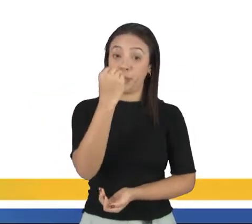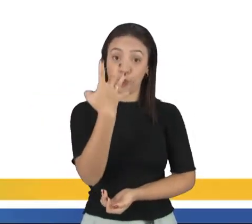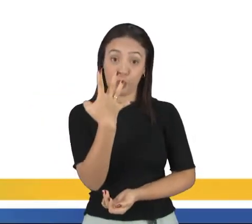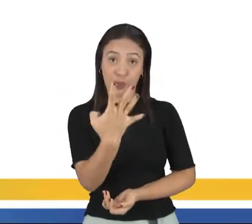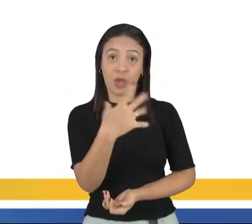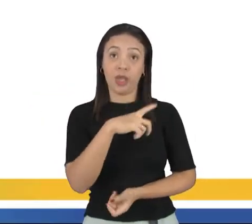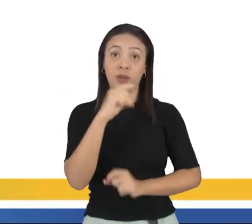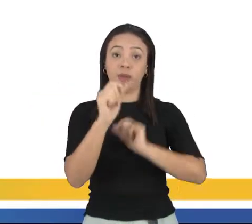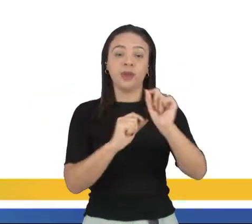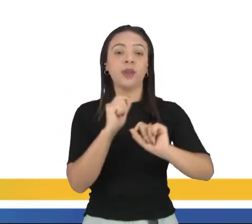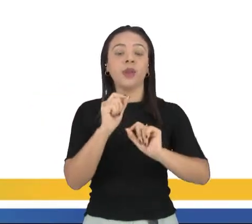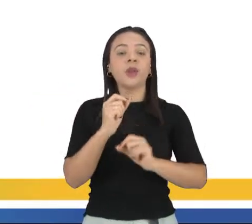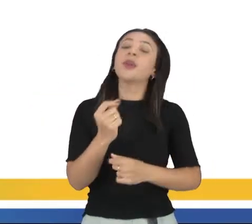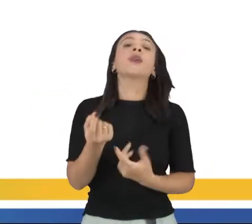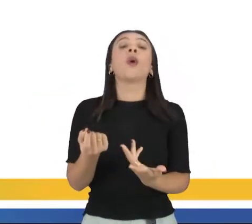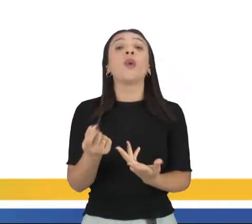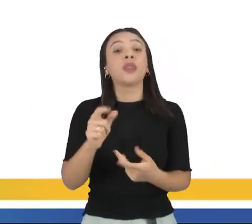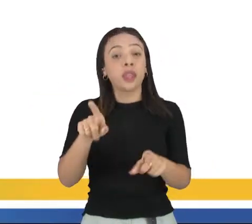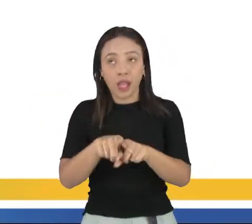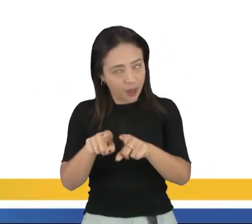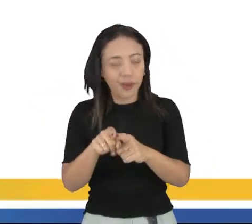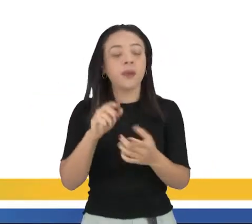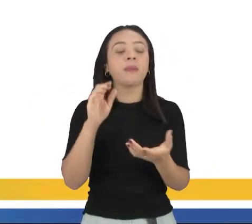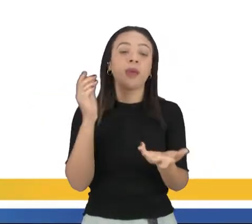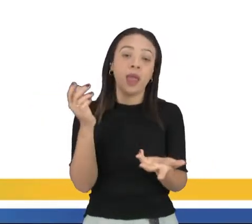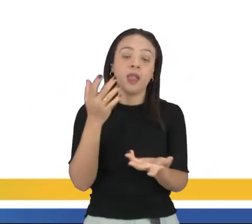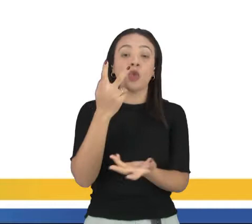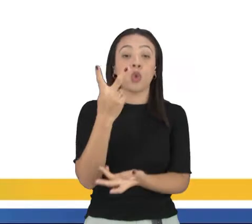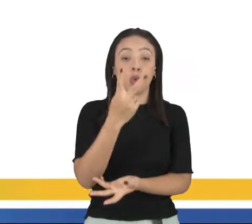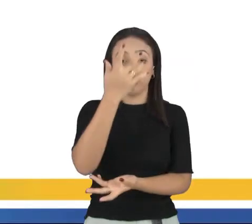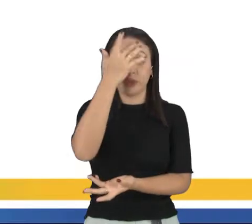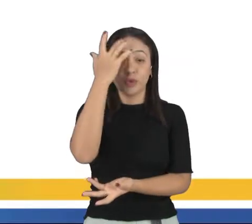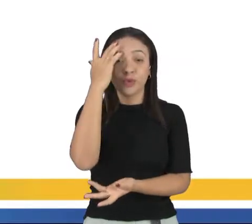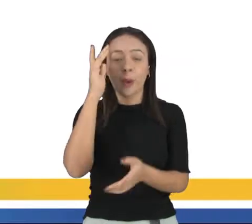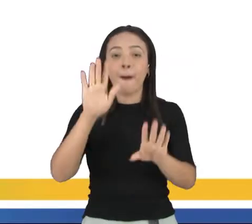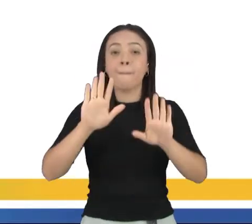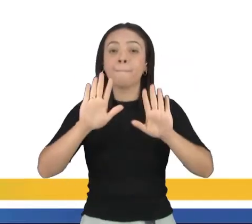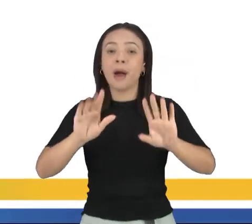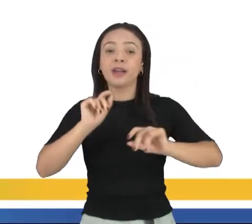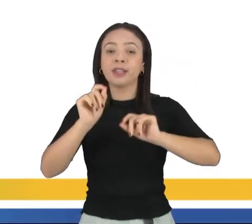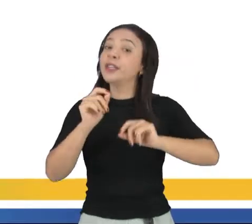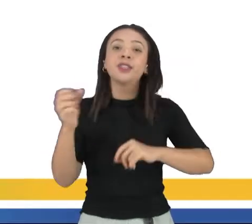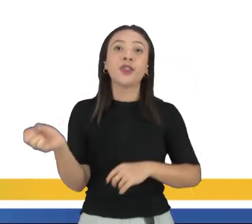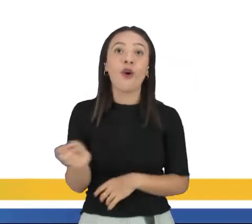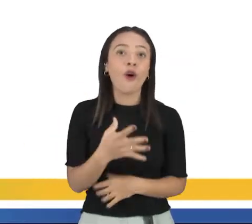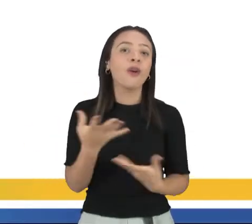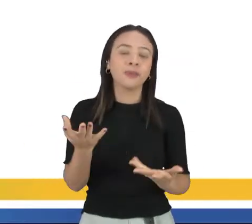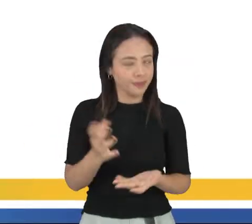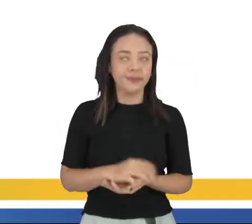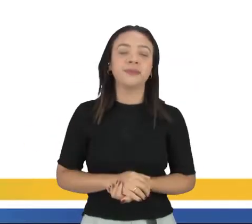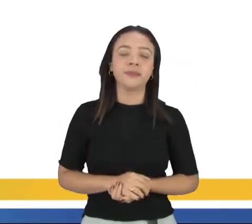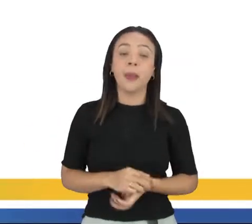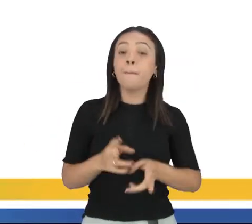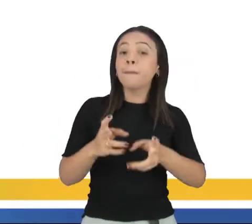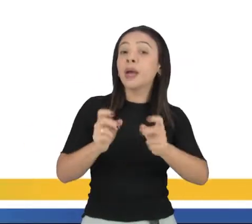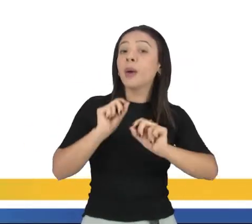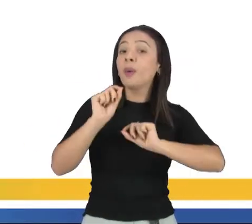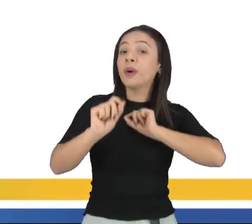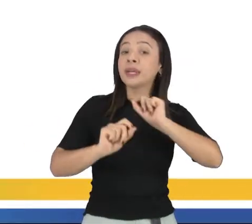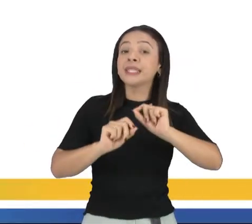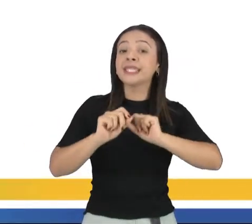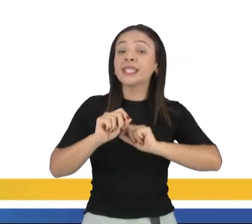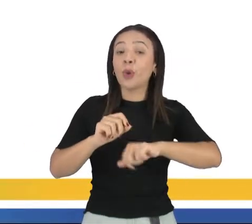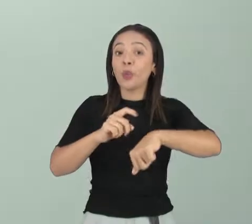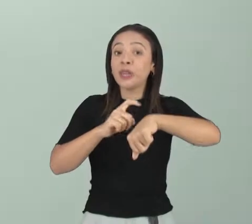imagem quatro a gente já tem um casal namorando já nessa Perspectiva da modernidade né então a gente percebe que na